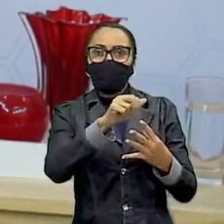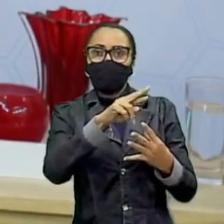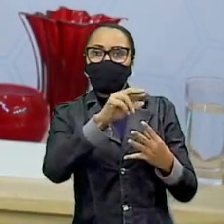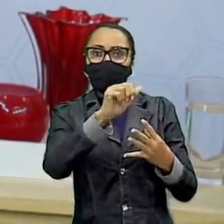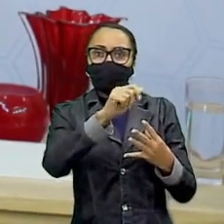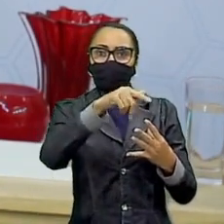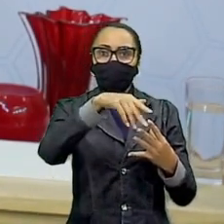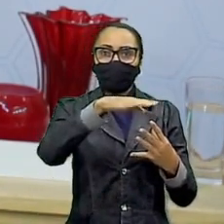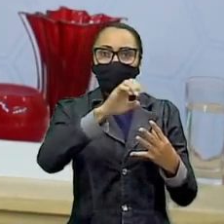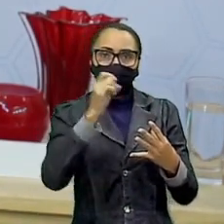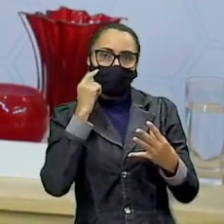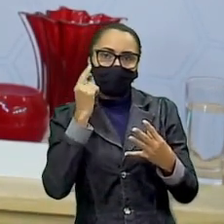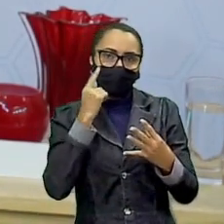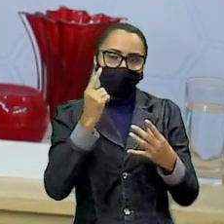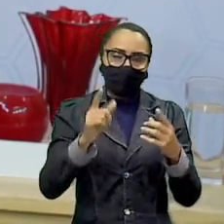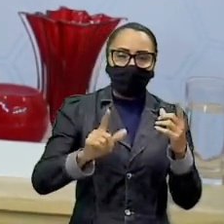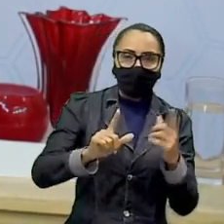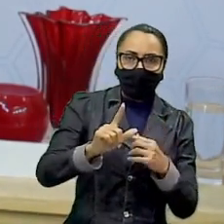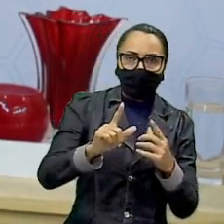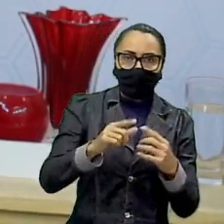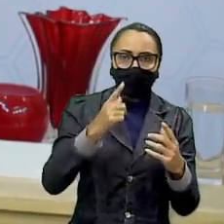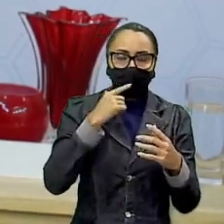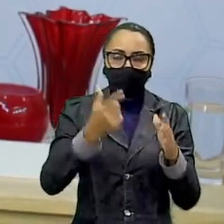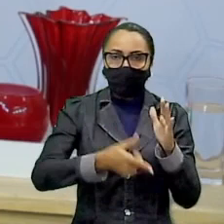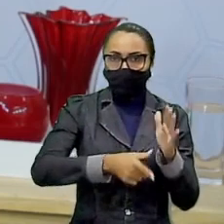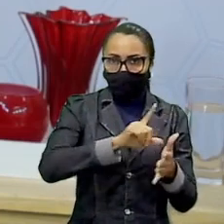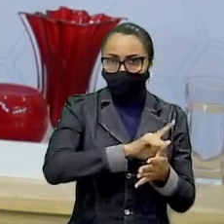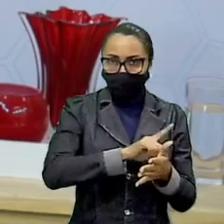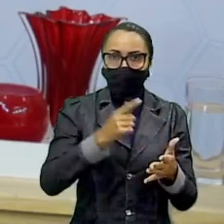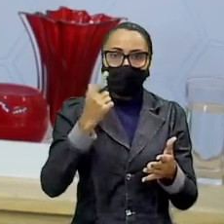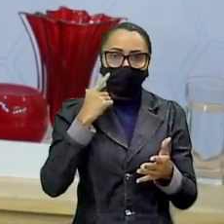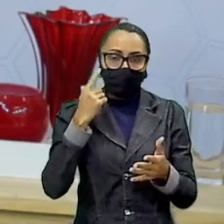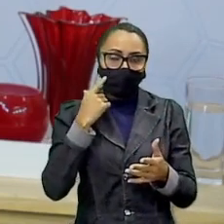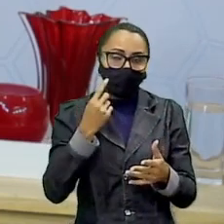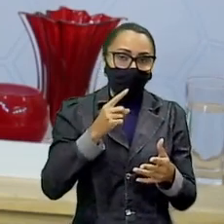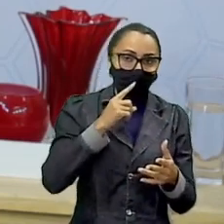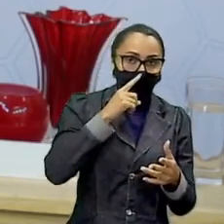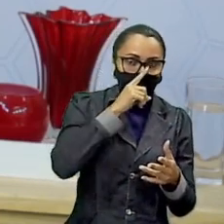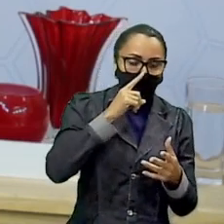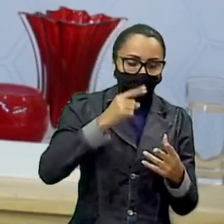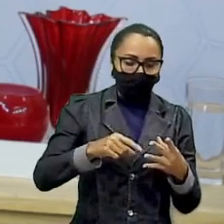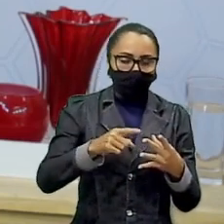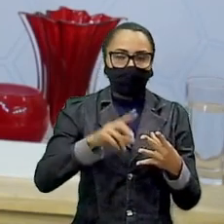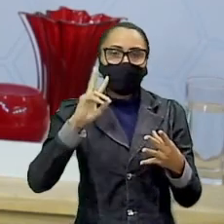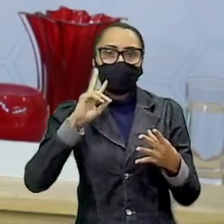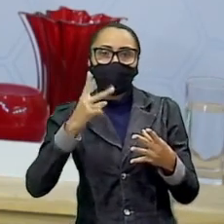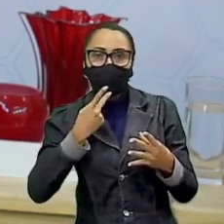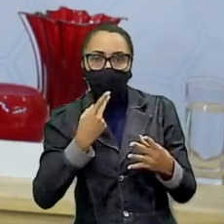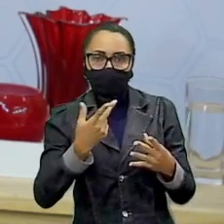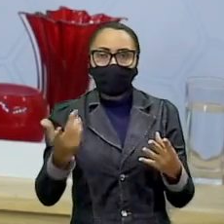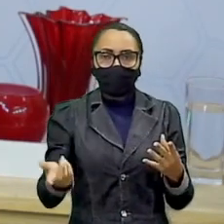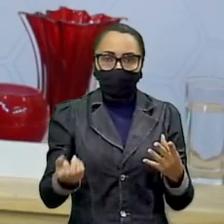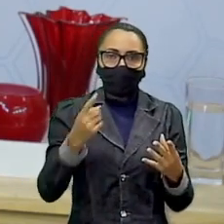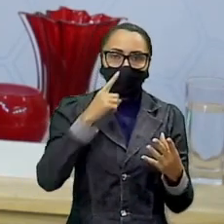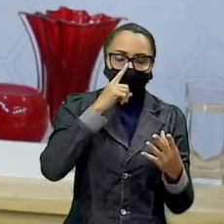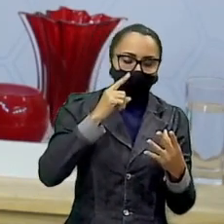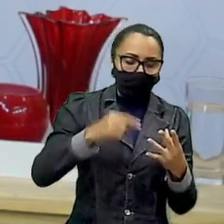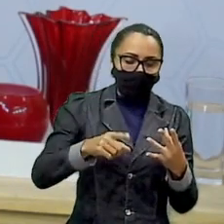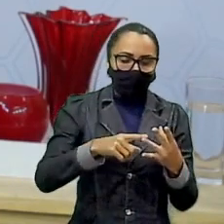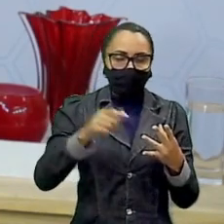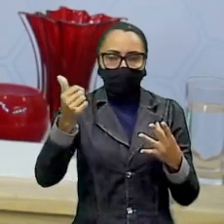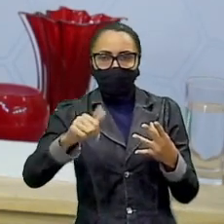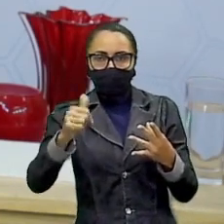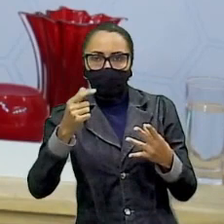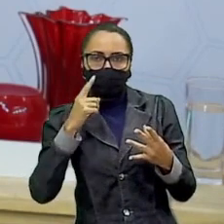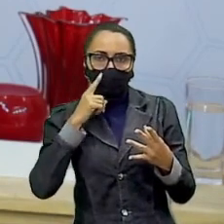se fosse uma sopinha de letras, antecipação dos riscos, reconhecimento dos riscos, avaliação dos